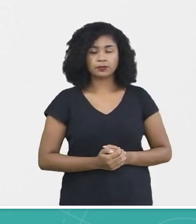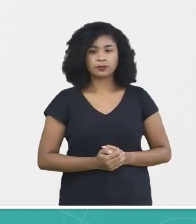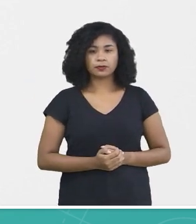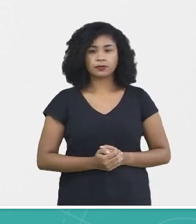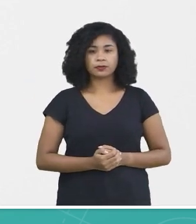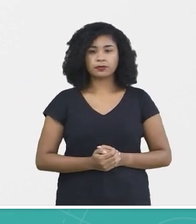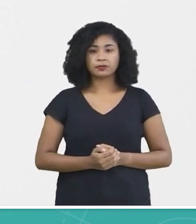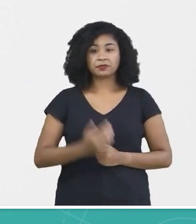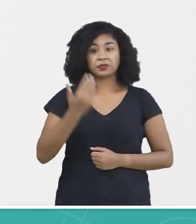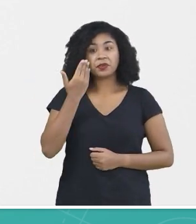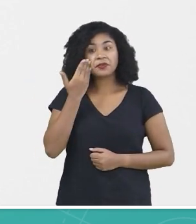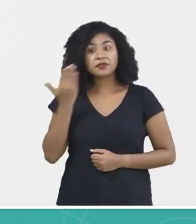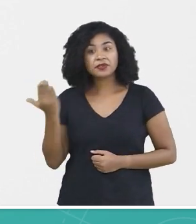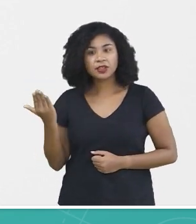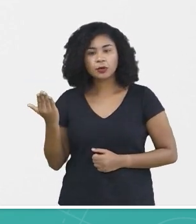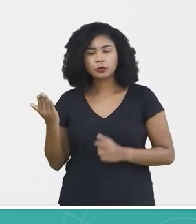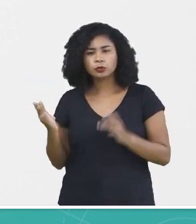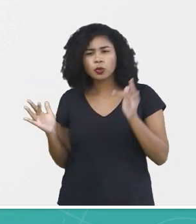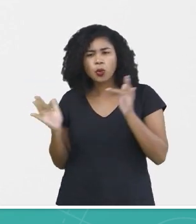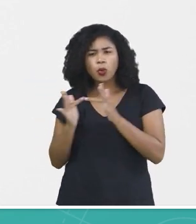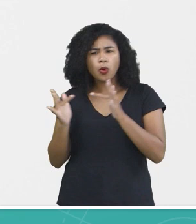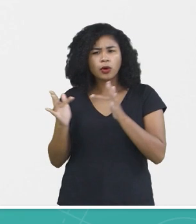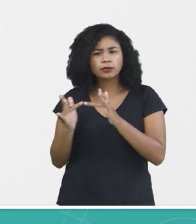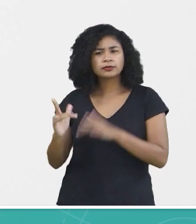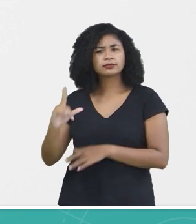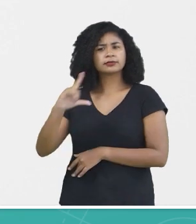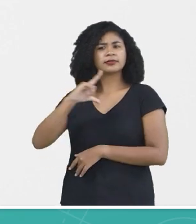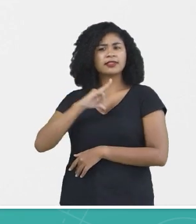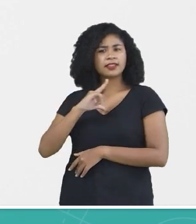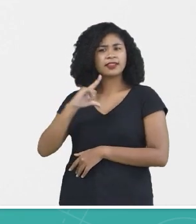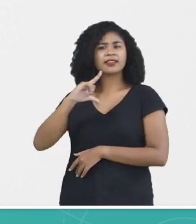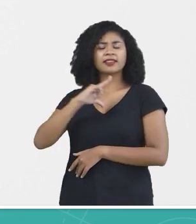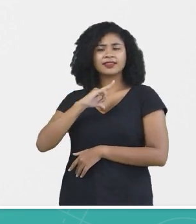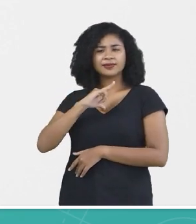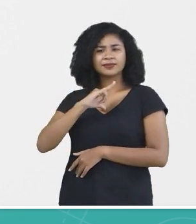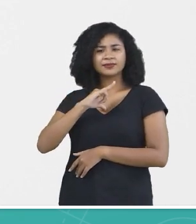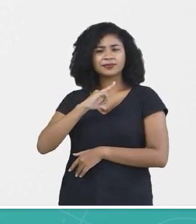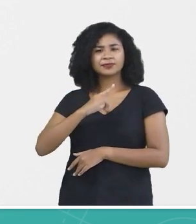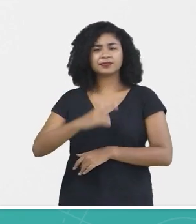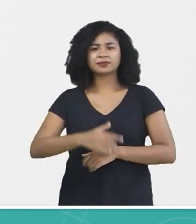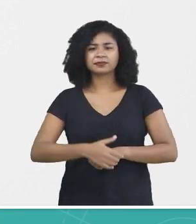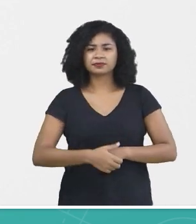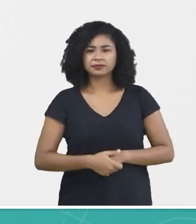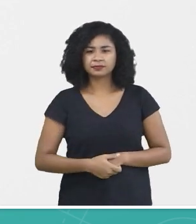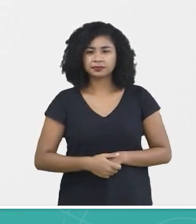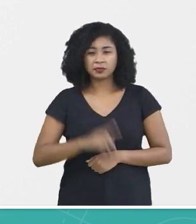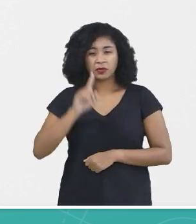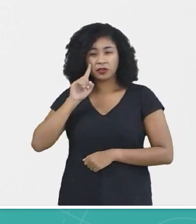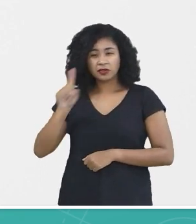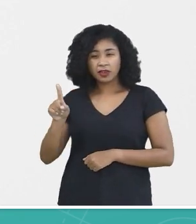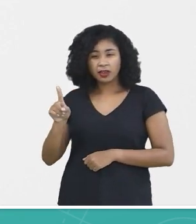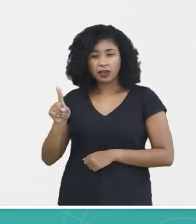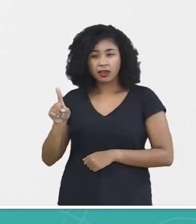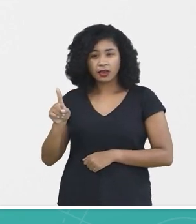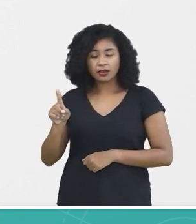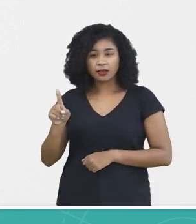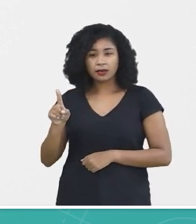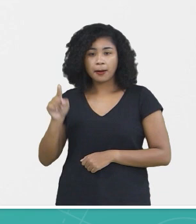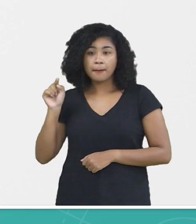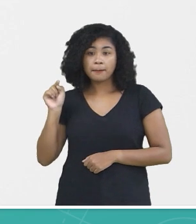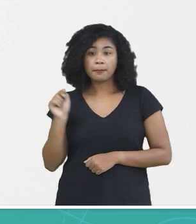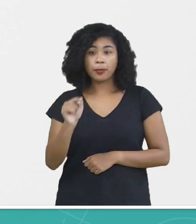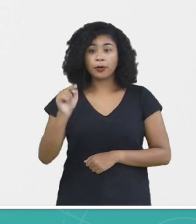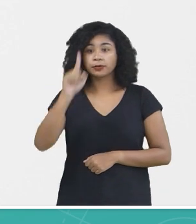Olha, elas se tocam num único ponto, tá? Esse pontinho em amarelo. Vou colocar verde para ficar